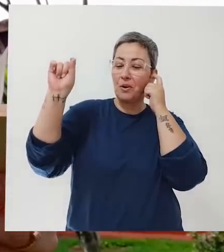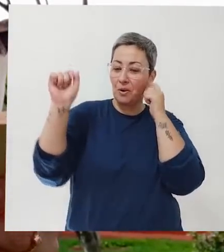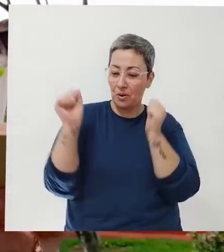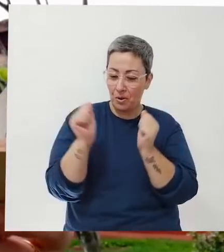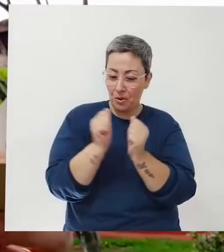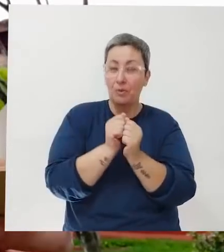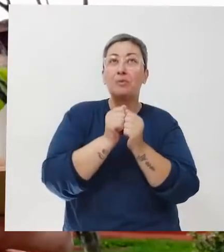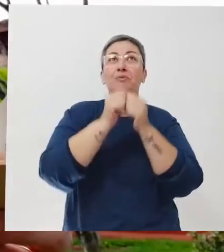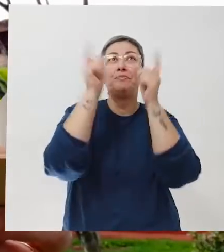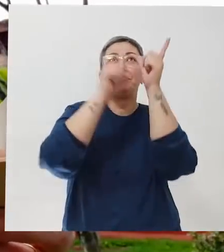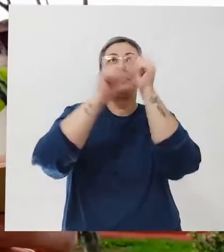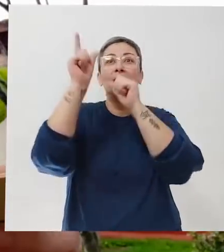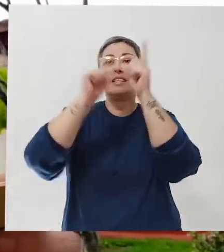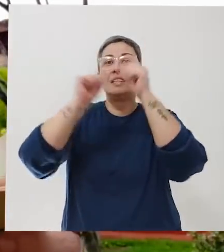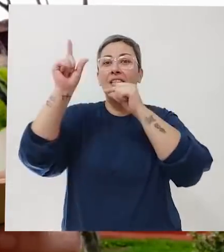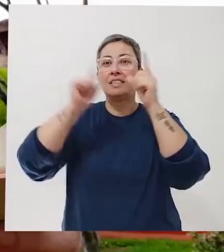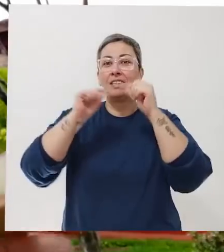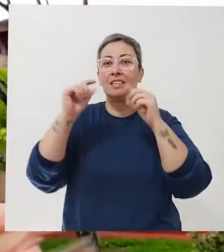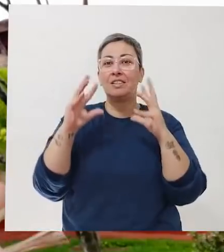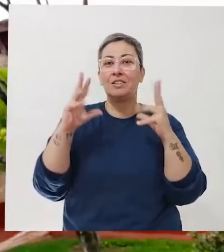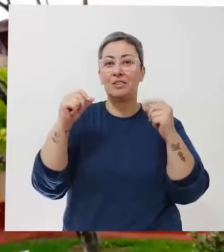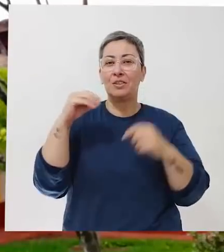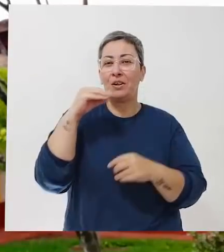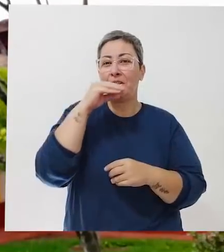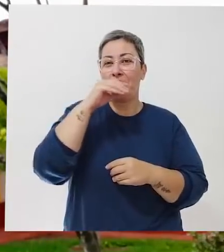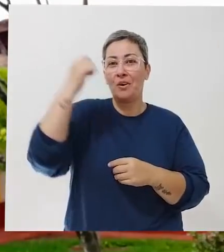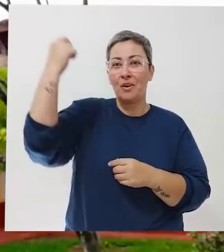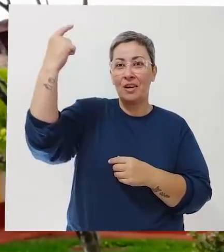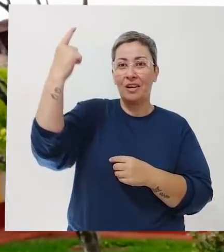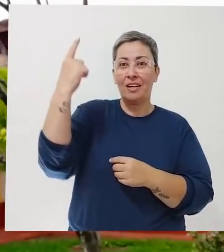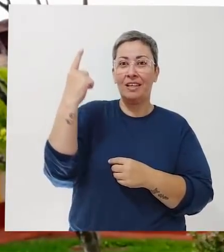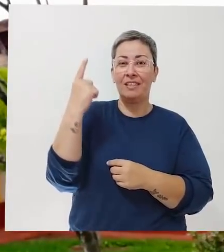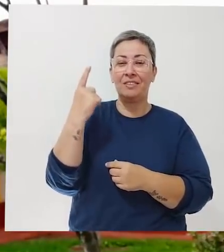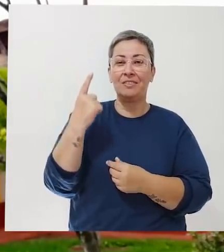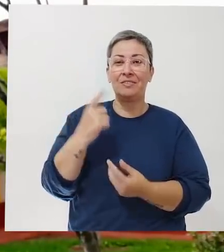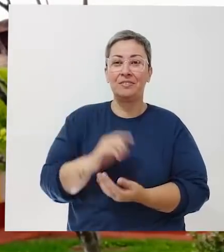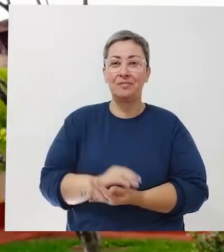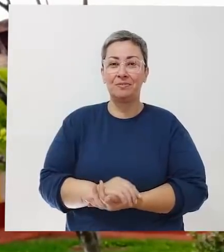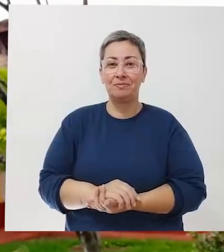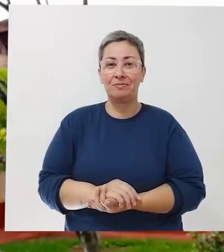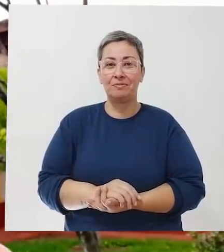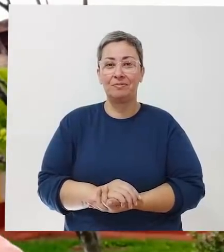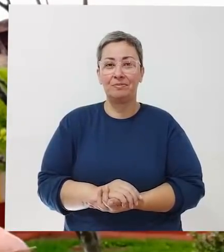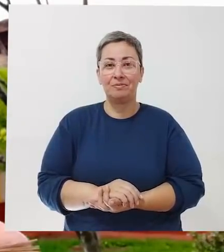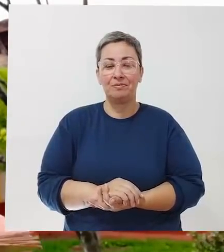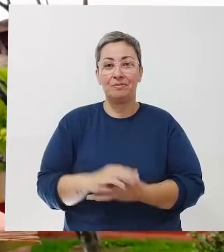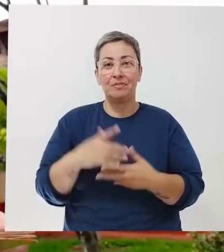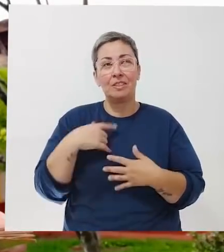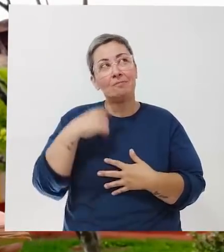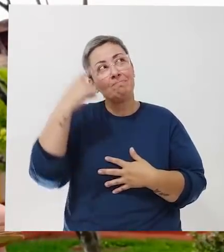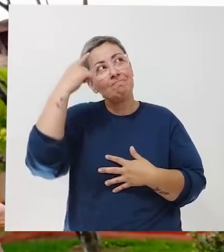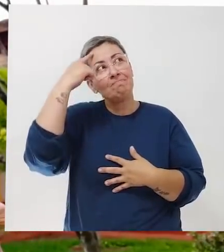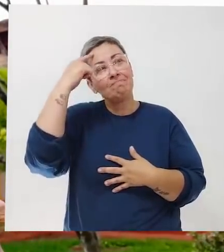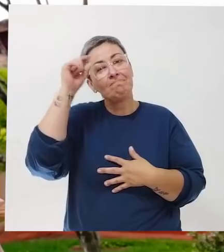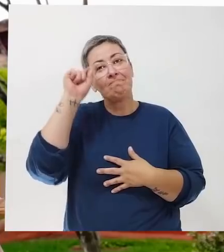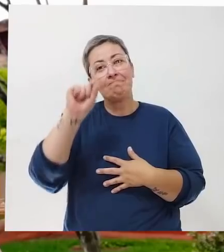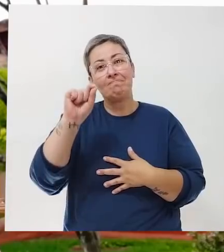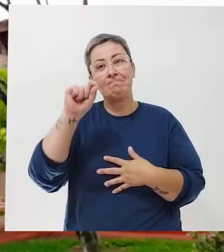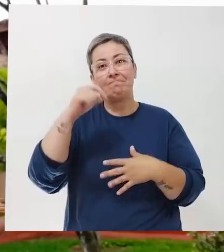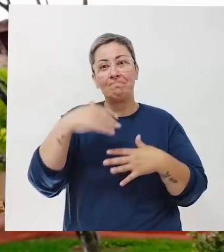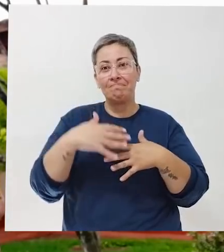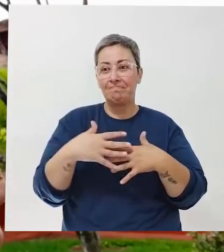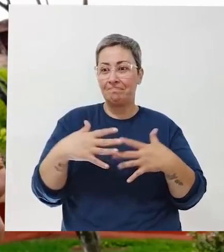a companhia das estrelas e com o calor do sol. E